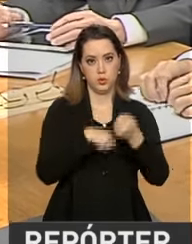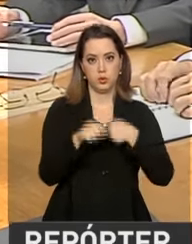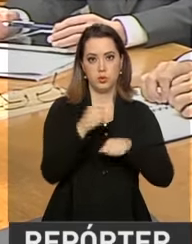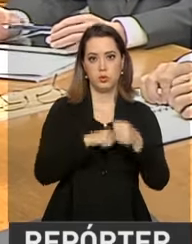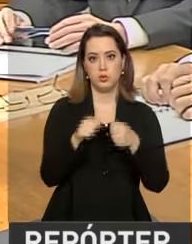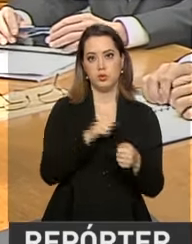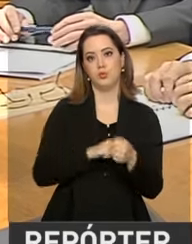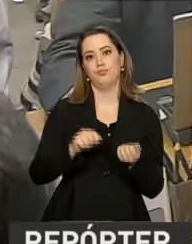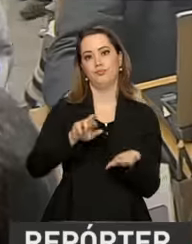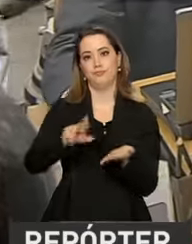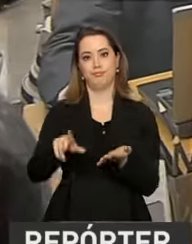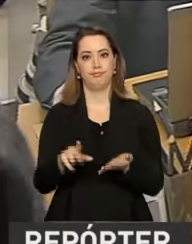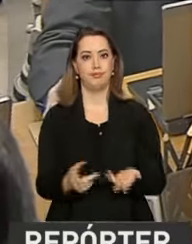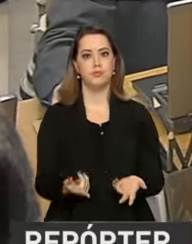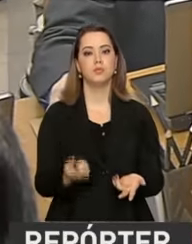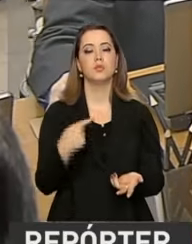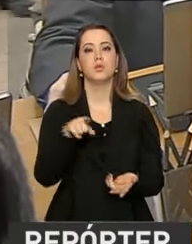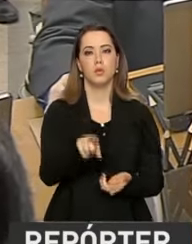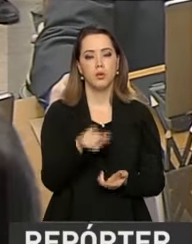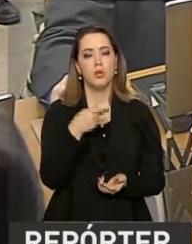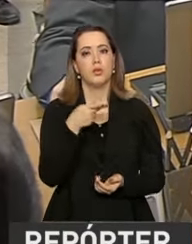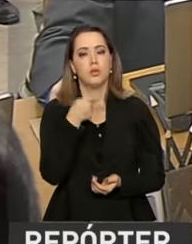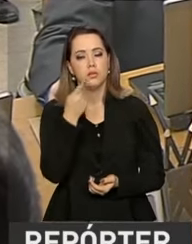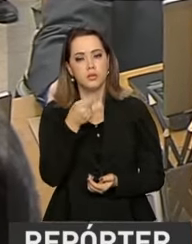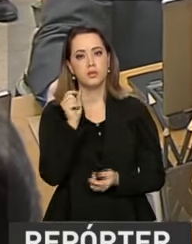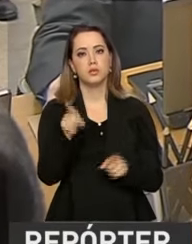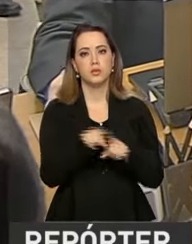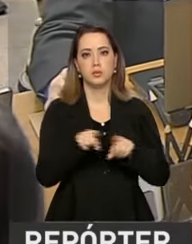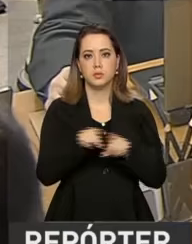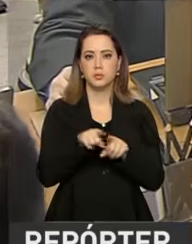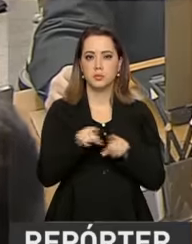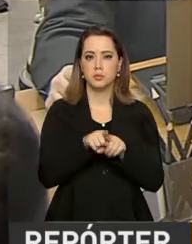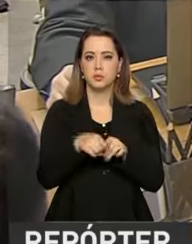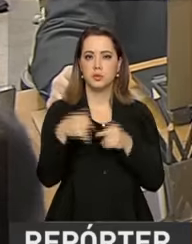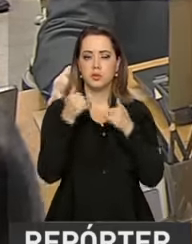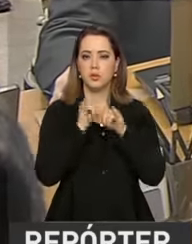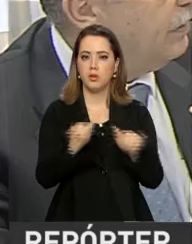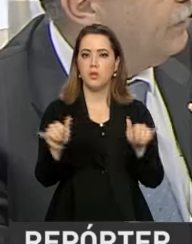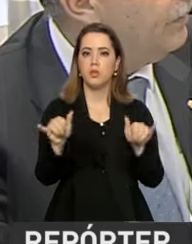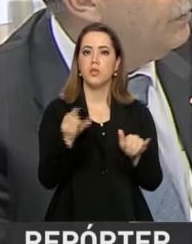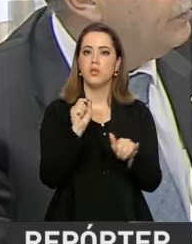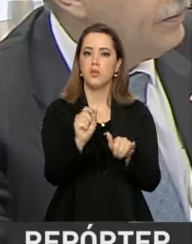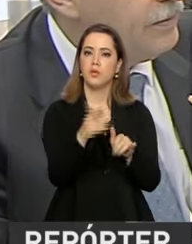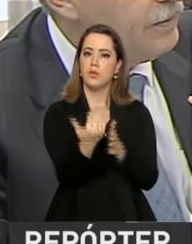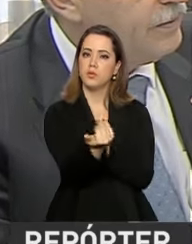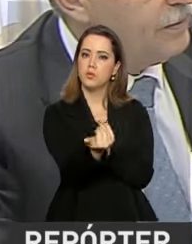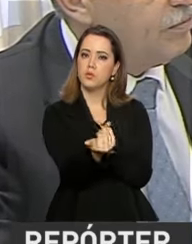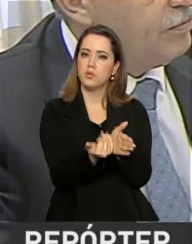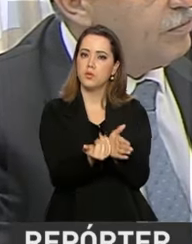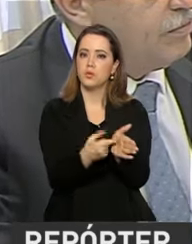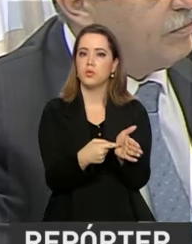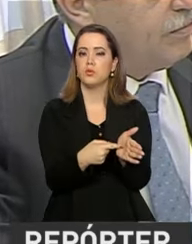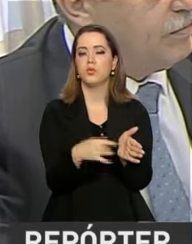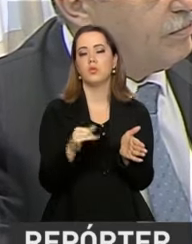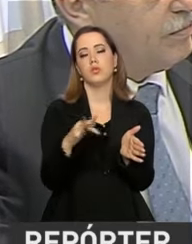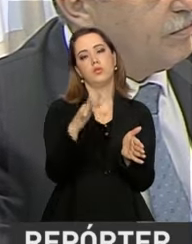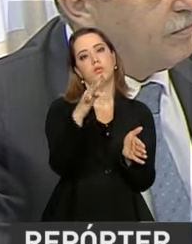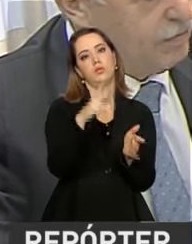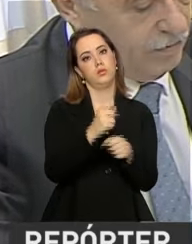No comunicado, o Copom também disse que, apesar de o último boletim Focus ter previsto um recuo aí na inflação